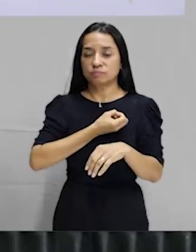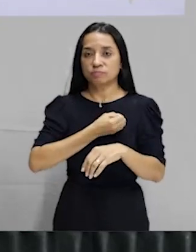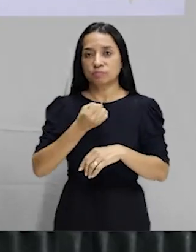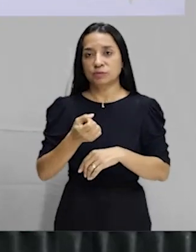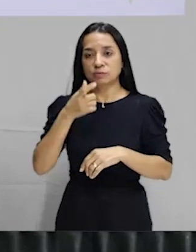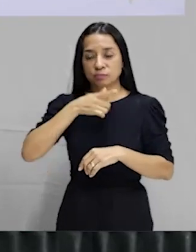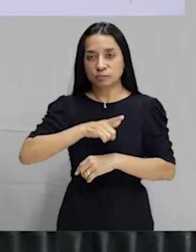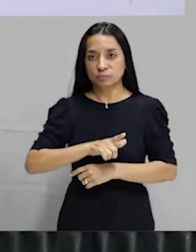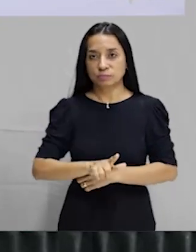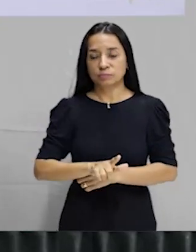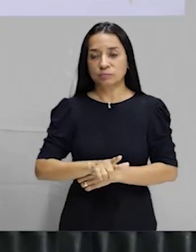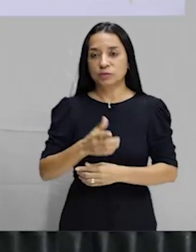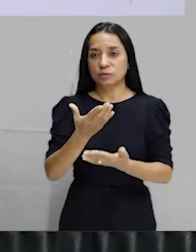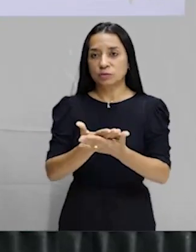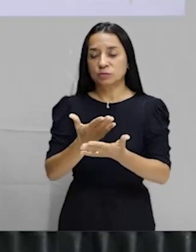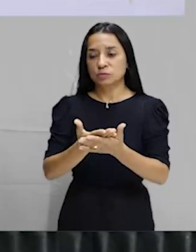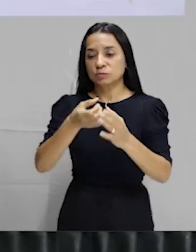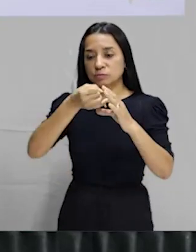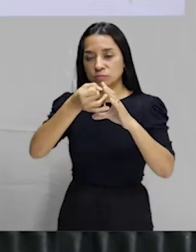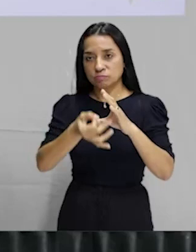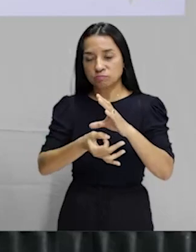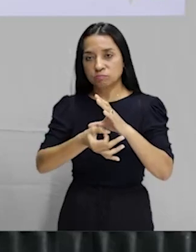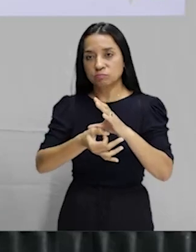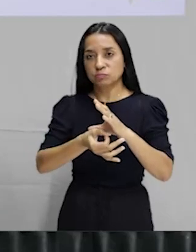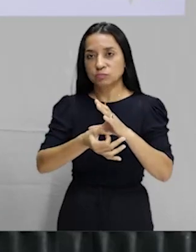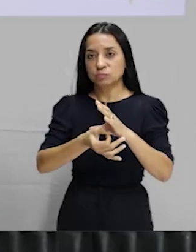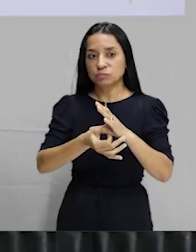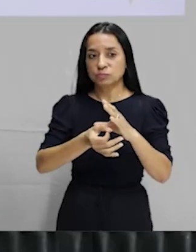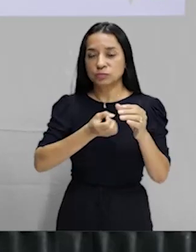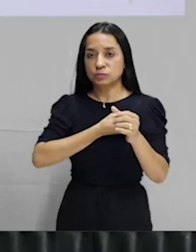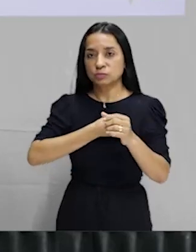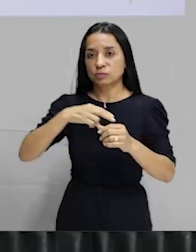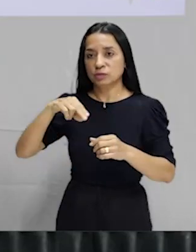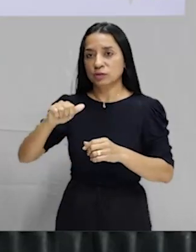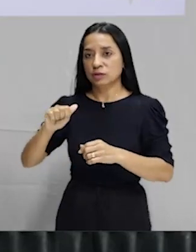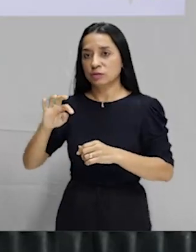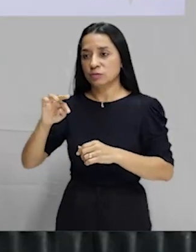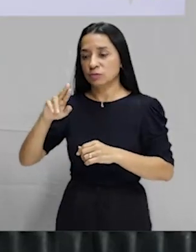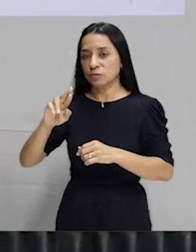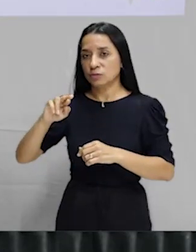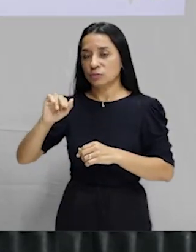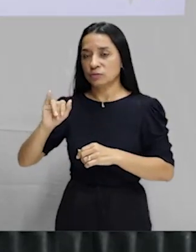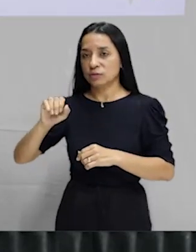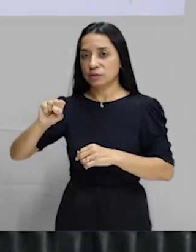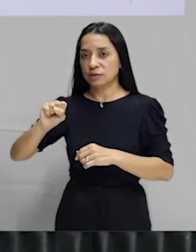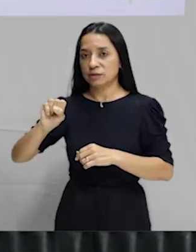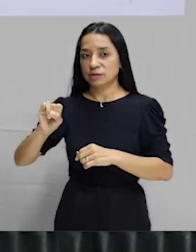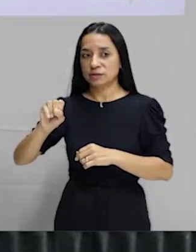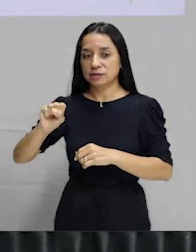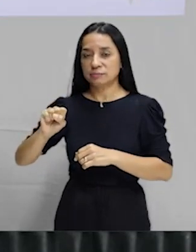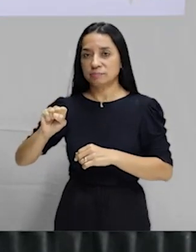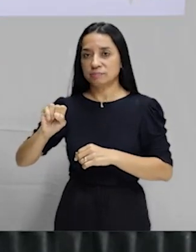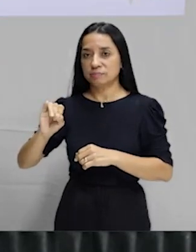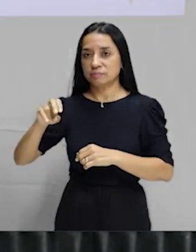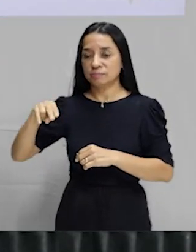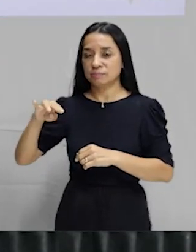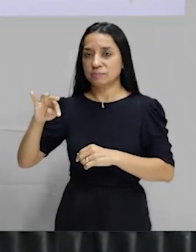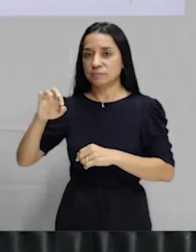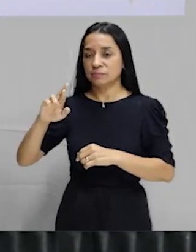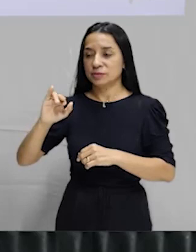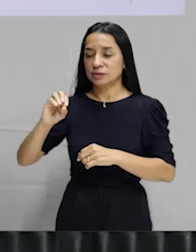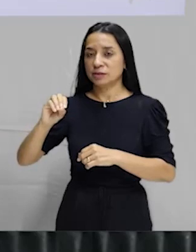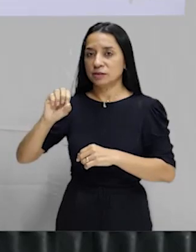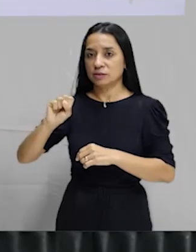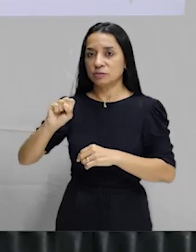Nós estudamos sobre conjunto dos números naturais, conjunto dos números inteiros, conjunto dos números racionais e também o conjunto dos